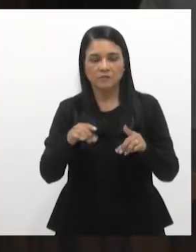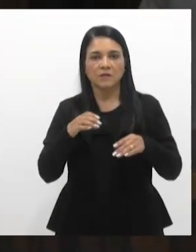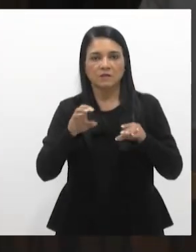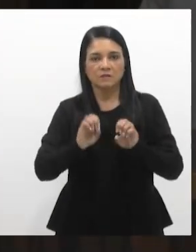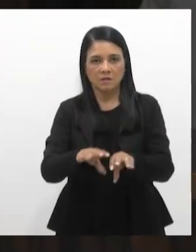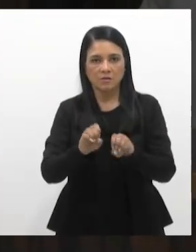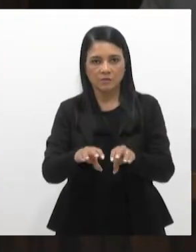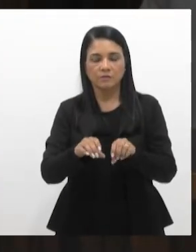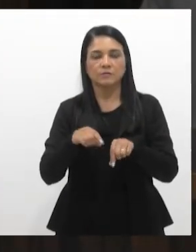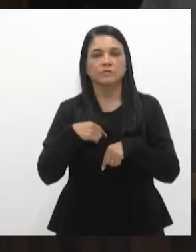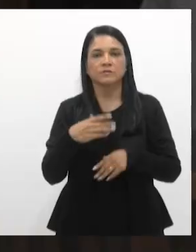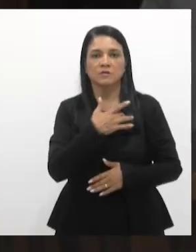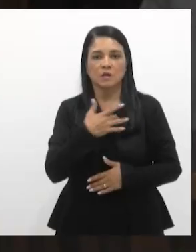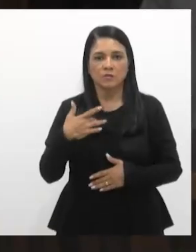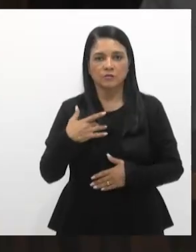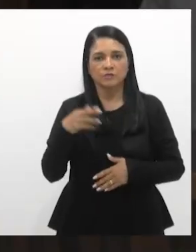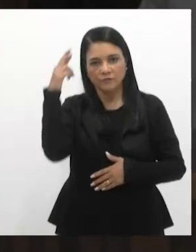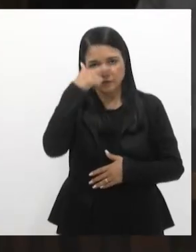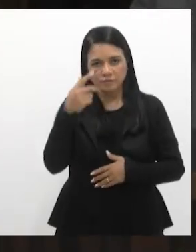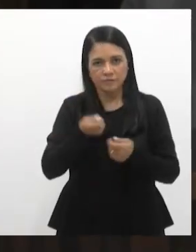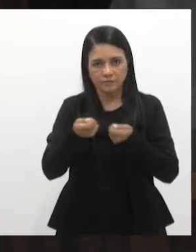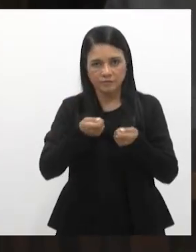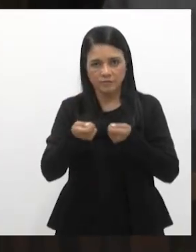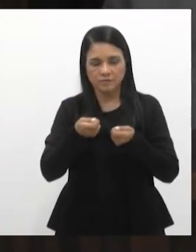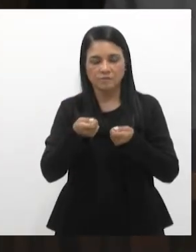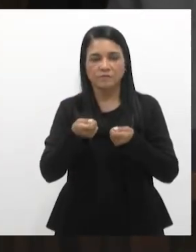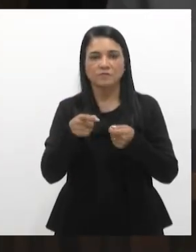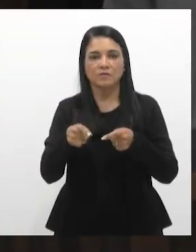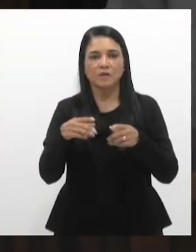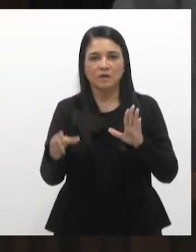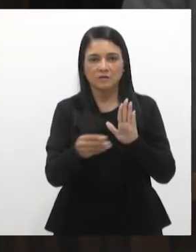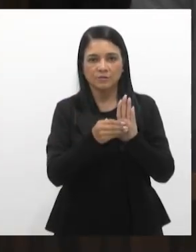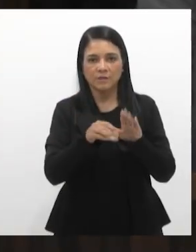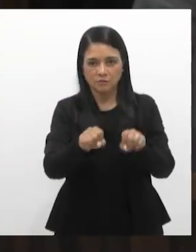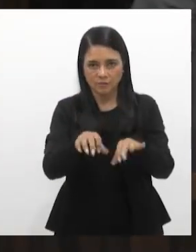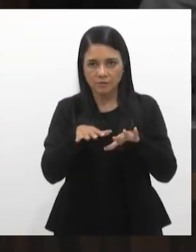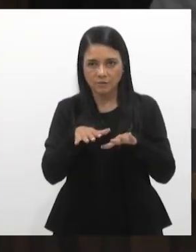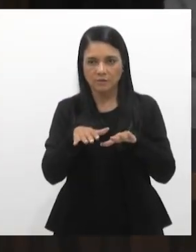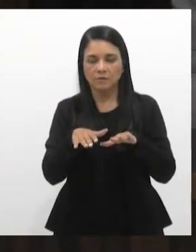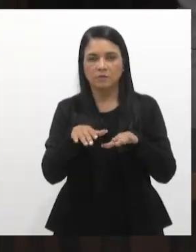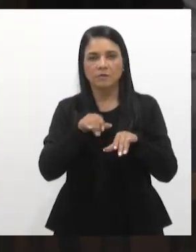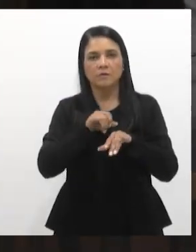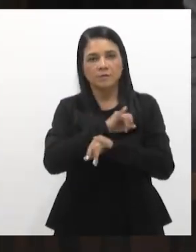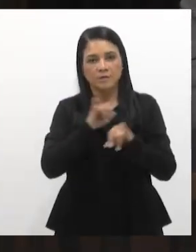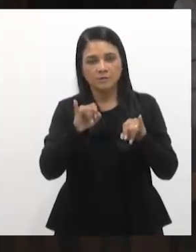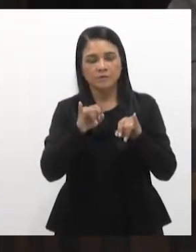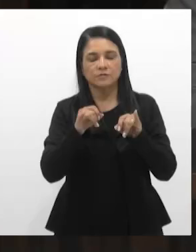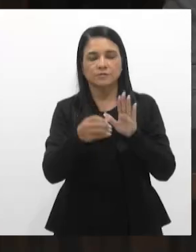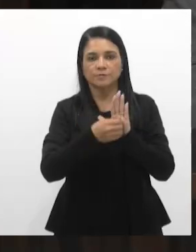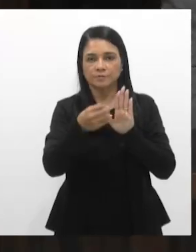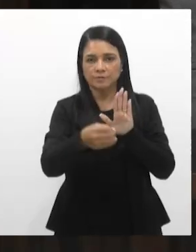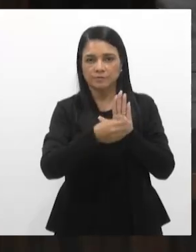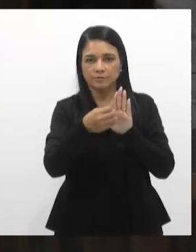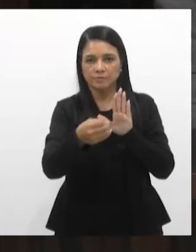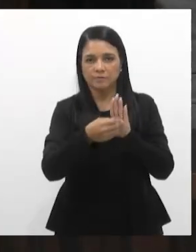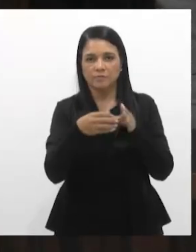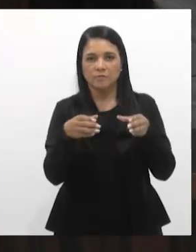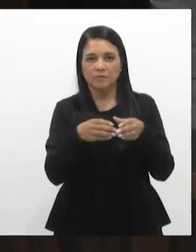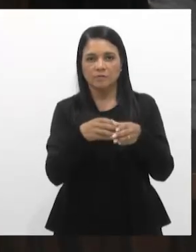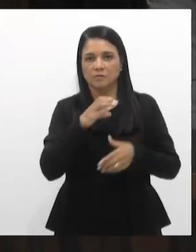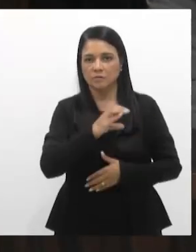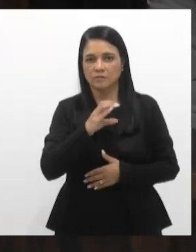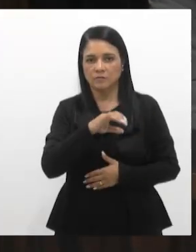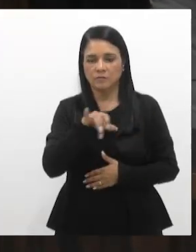educação e de orçamento, finanças, fiscalização financeira e controle. As emendas de plenário. Para emitir parecer pela Comissão de